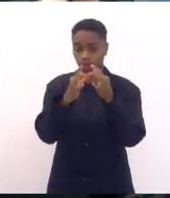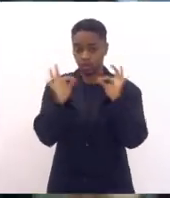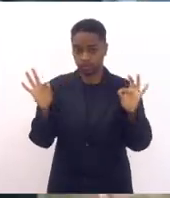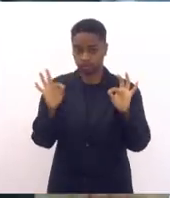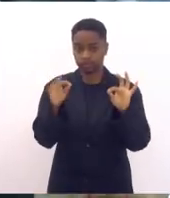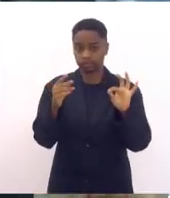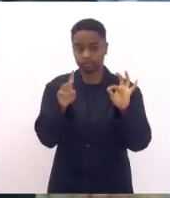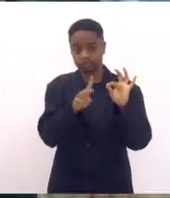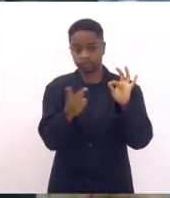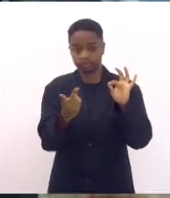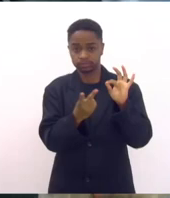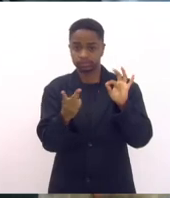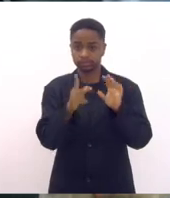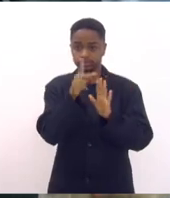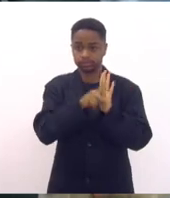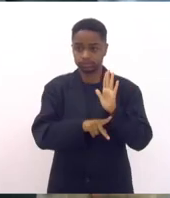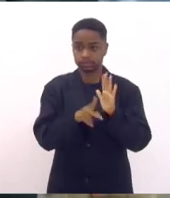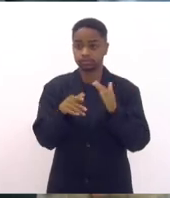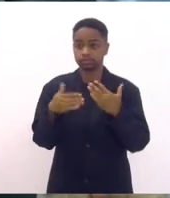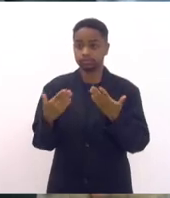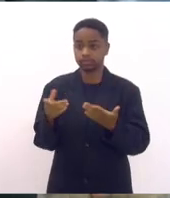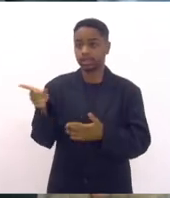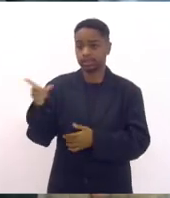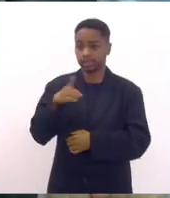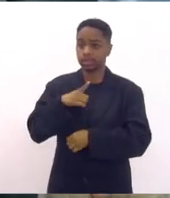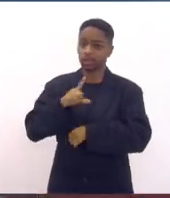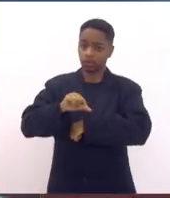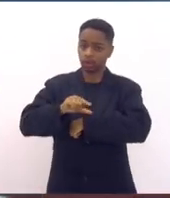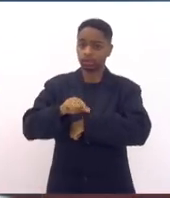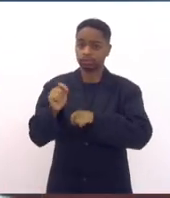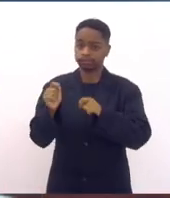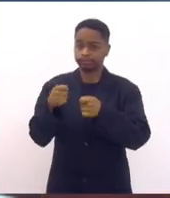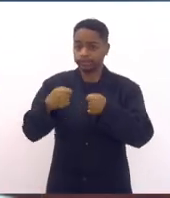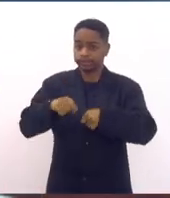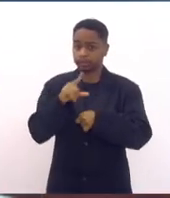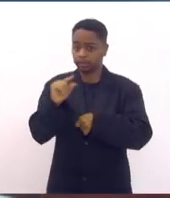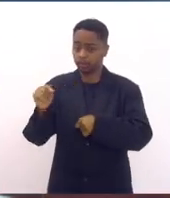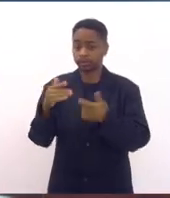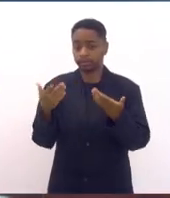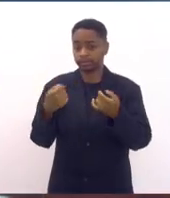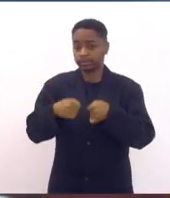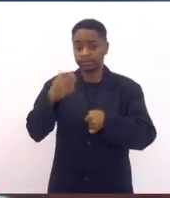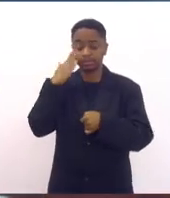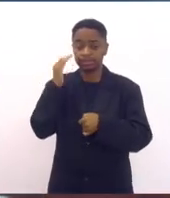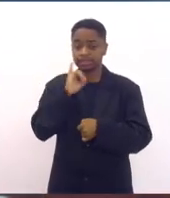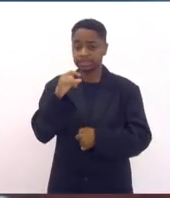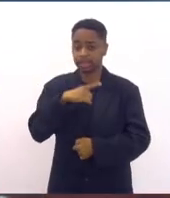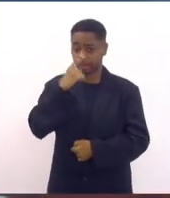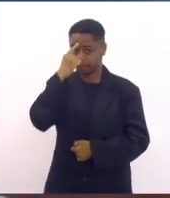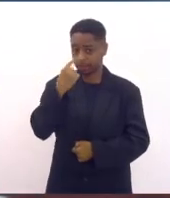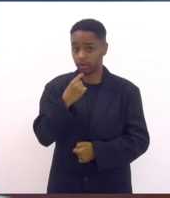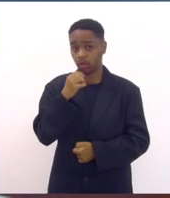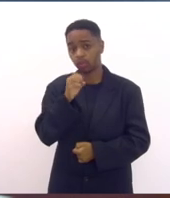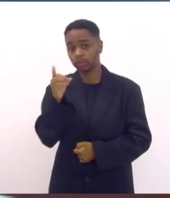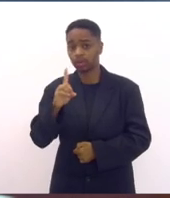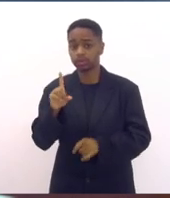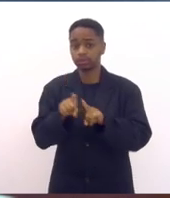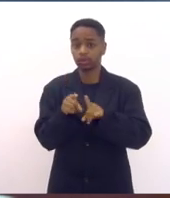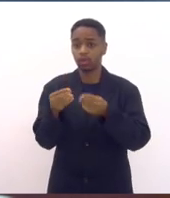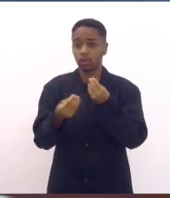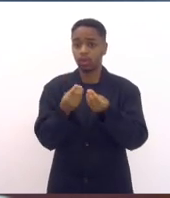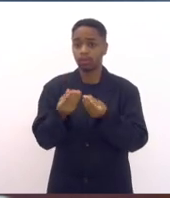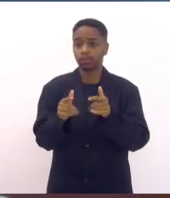gente gente o cardial tá com hora eu queria saber se a gente vai ter a imagem ou não E como é que a gente